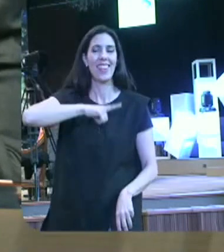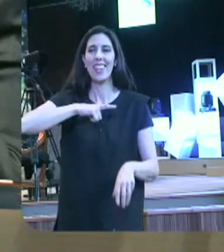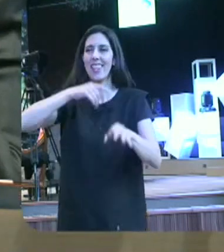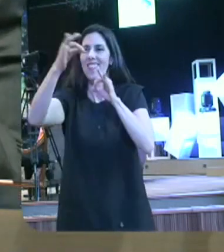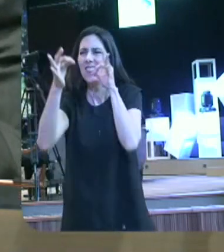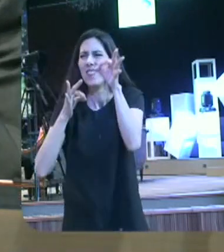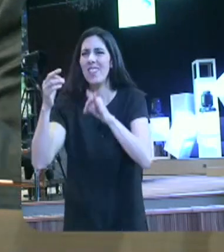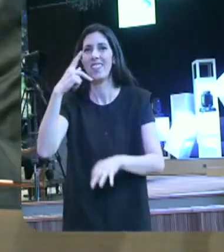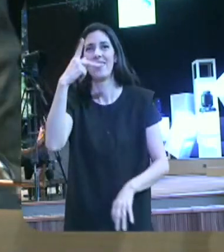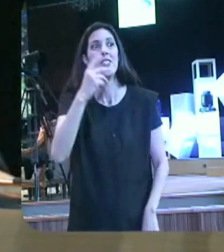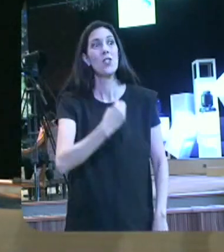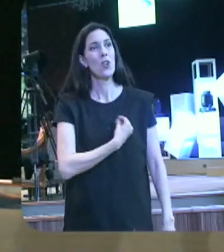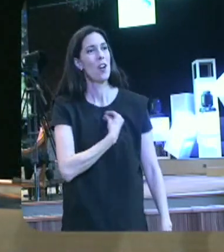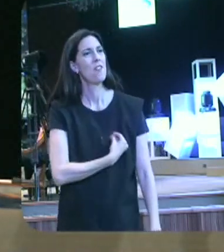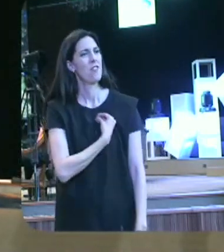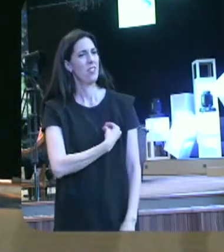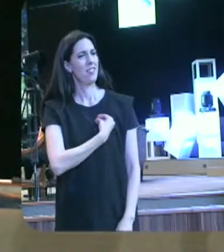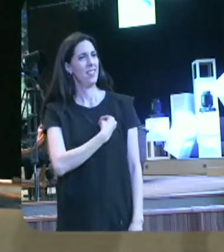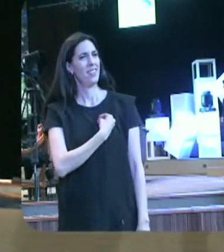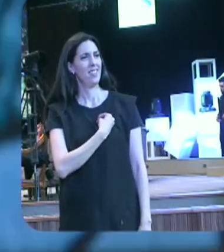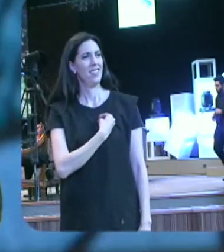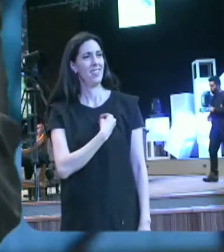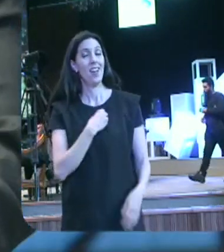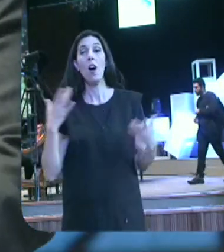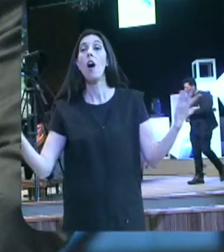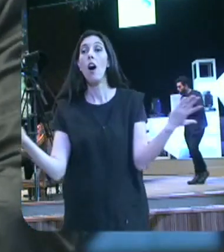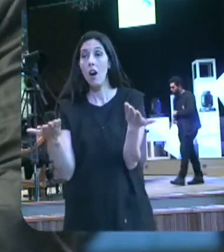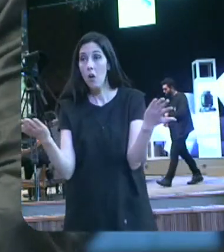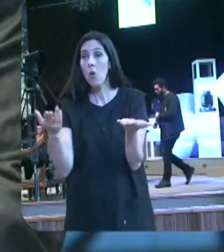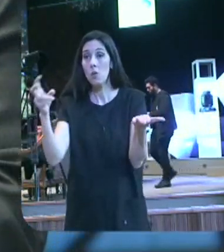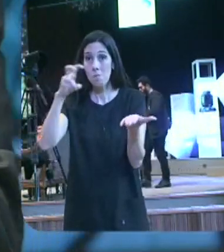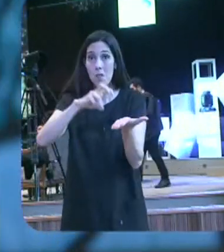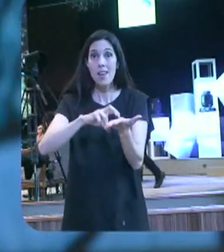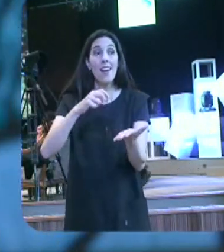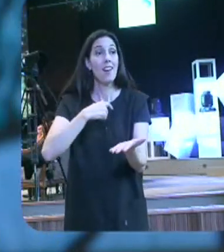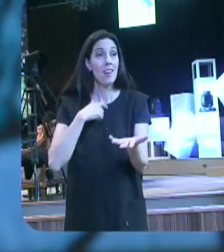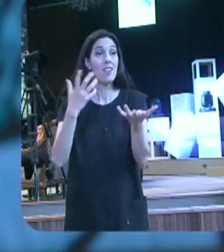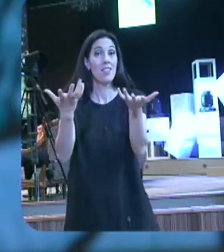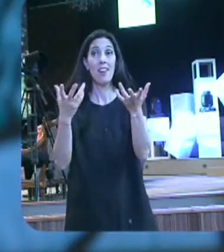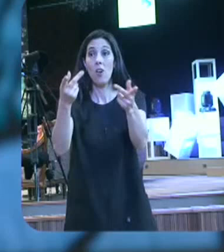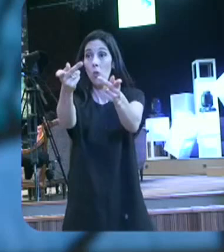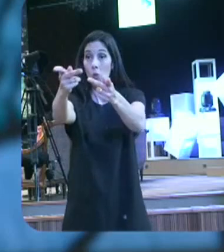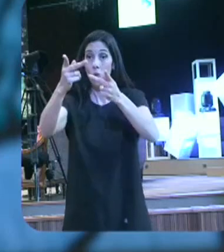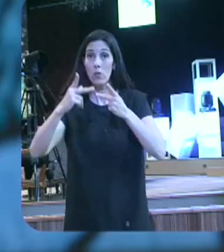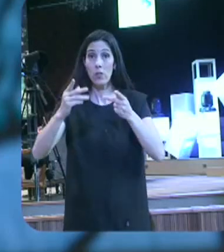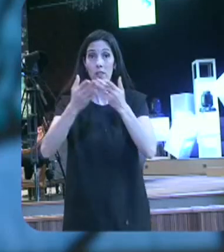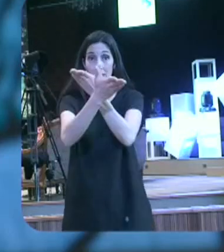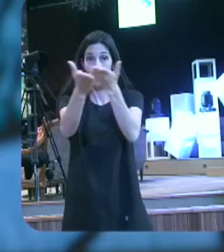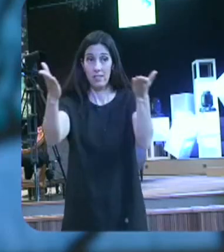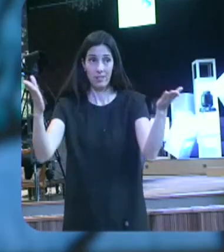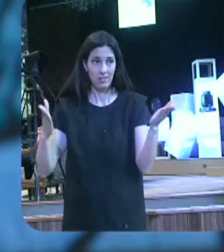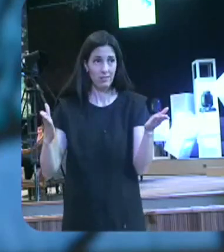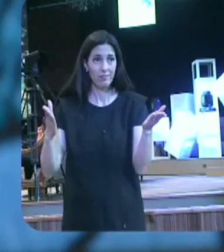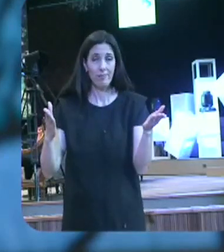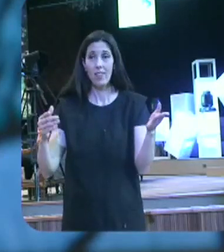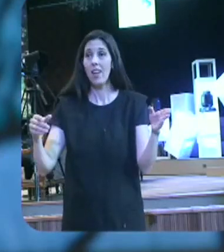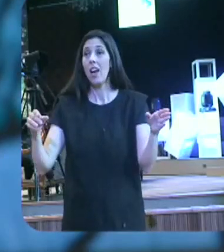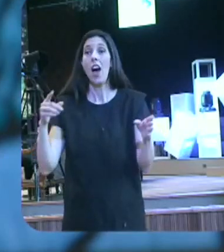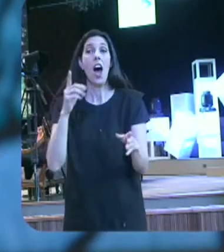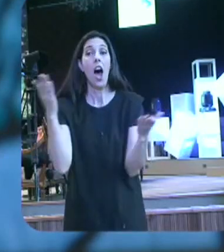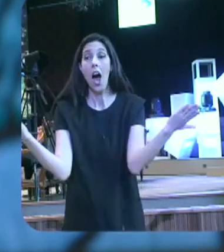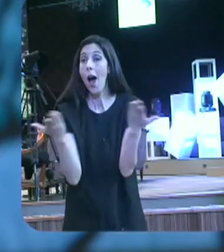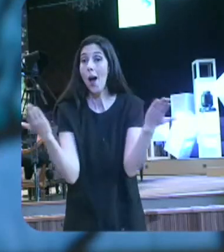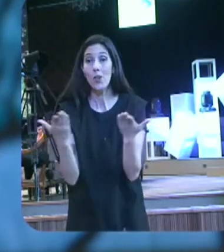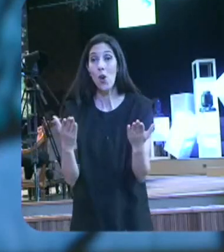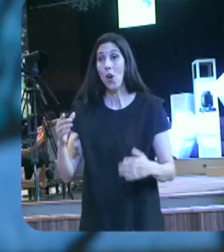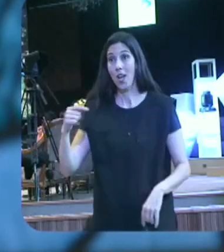tremendo para a tua vida. E nesta manhã eu vim aqui convidar você para pular no